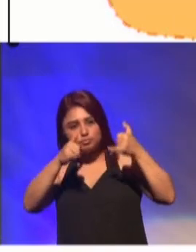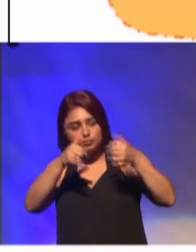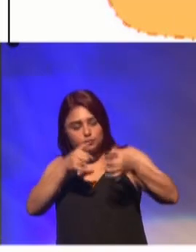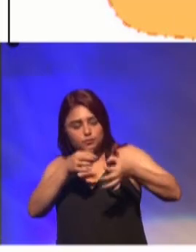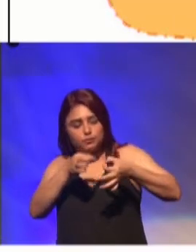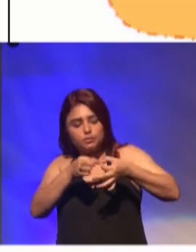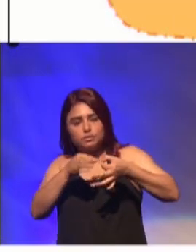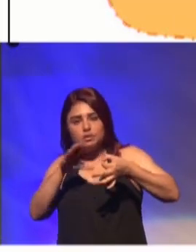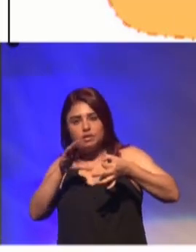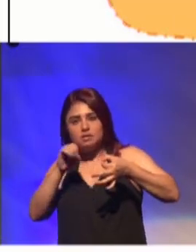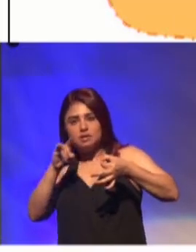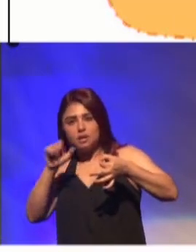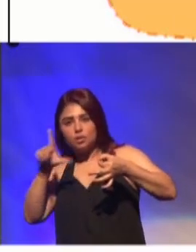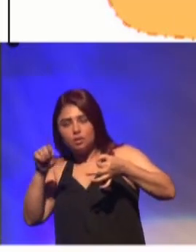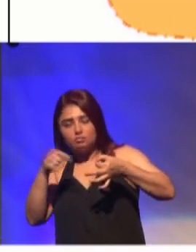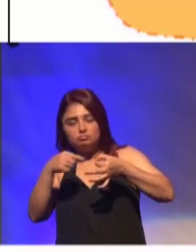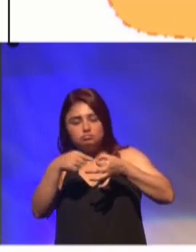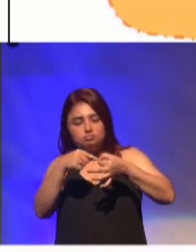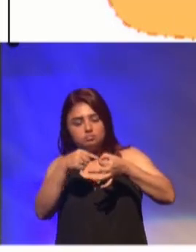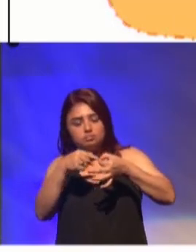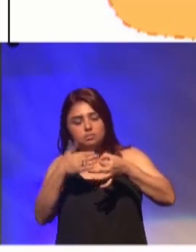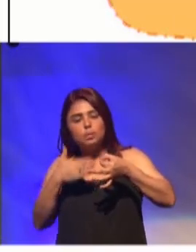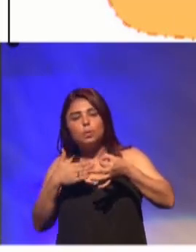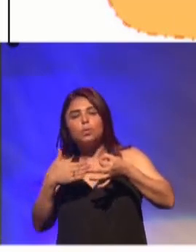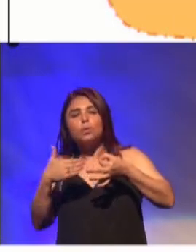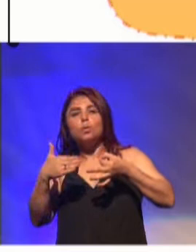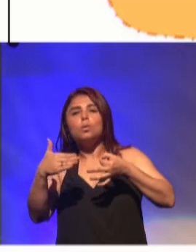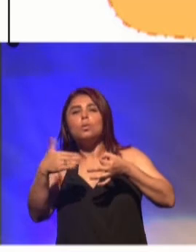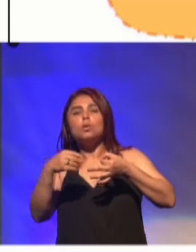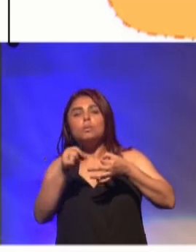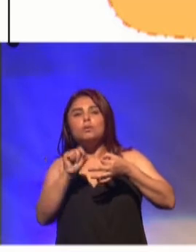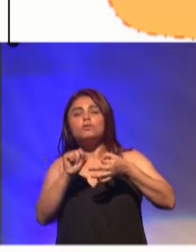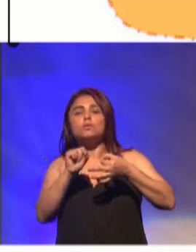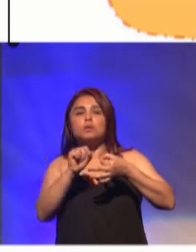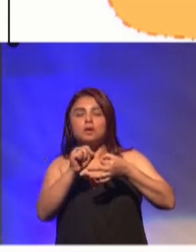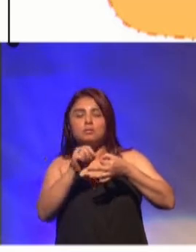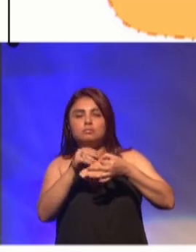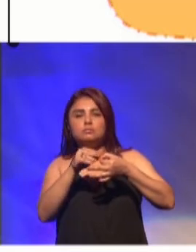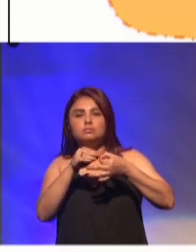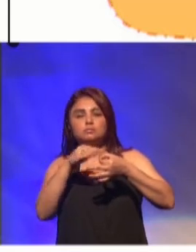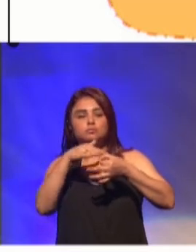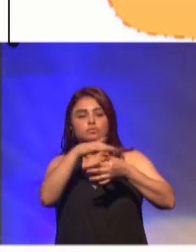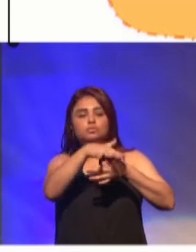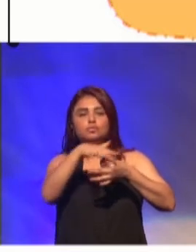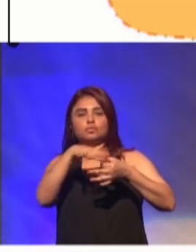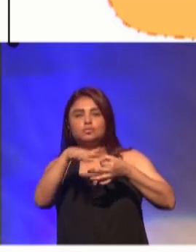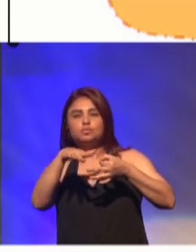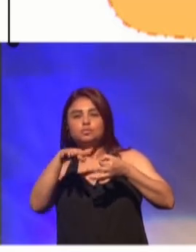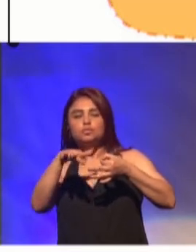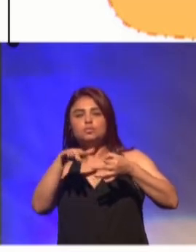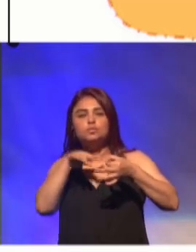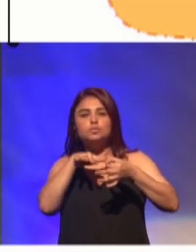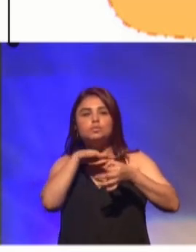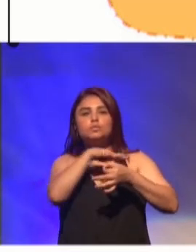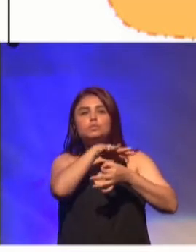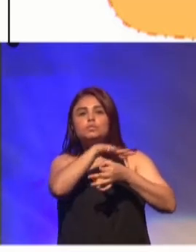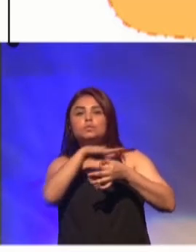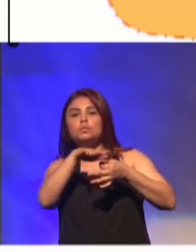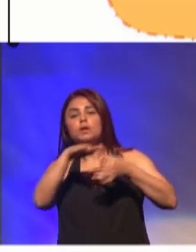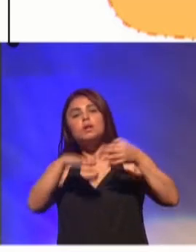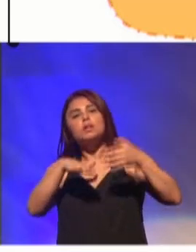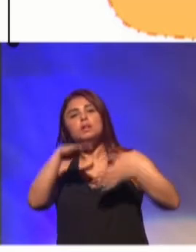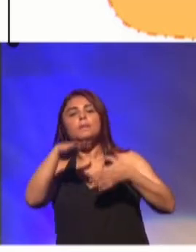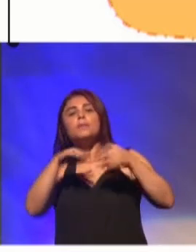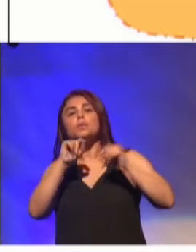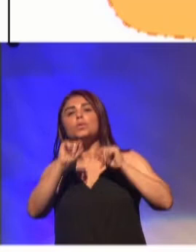célula, e a célula começa a encaminhar reações de acordo com a demanda,